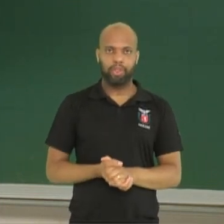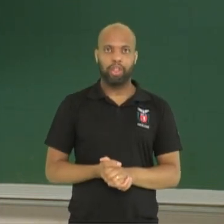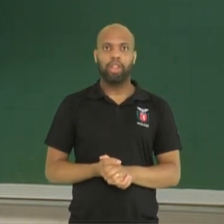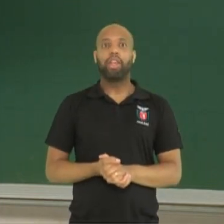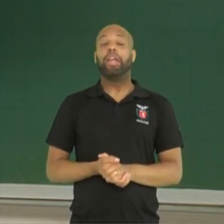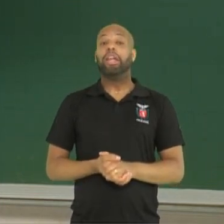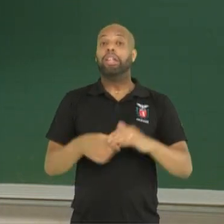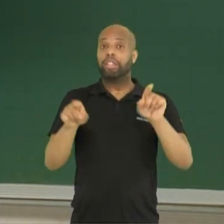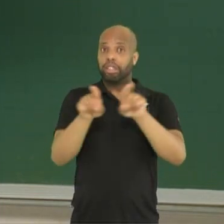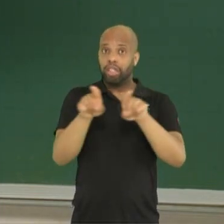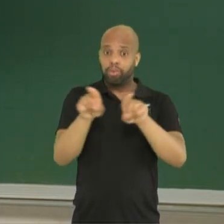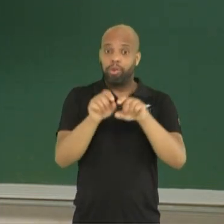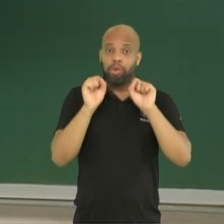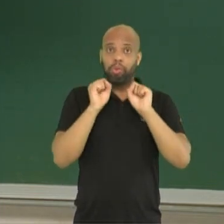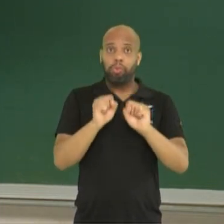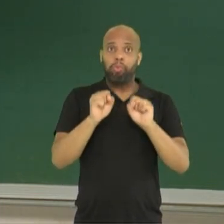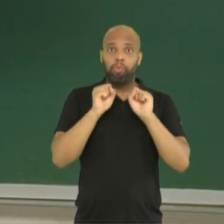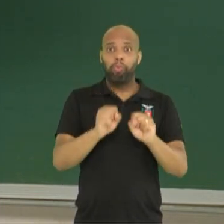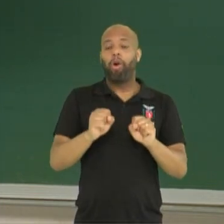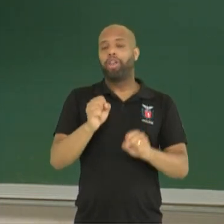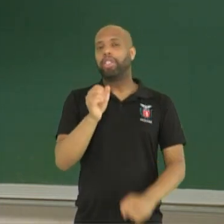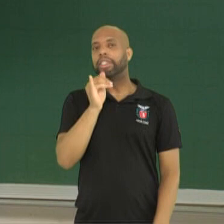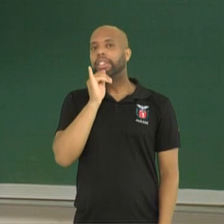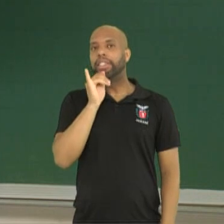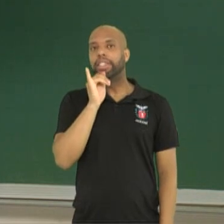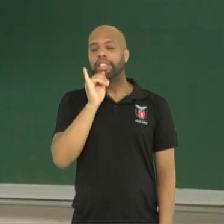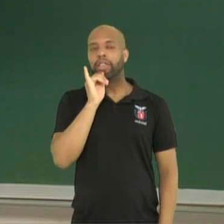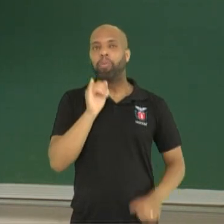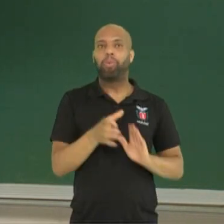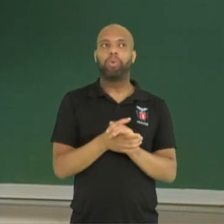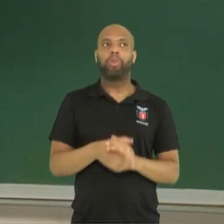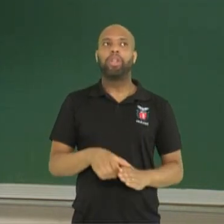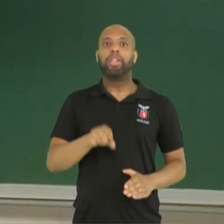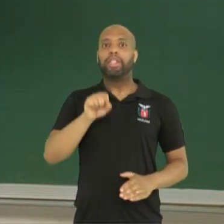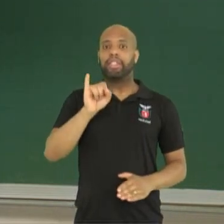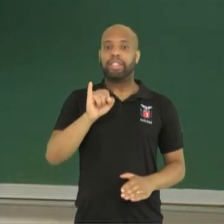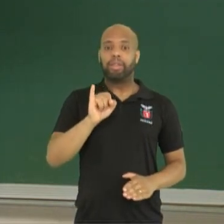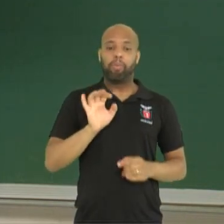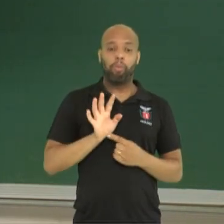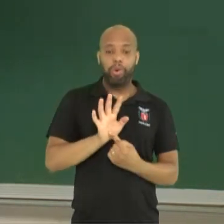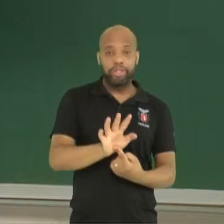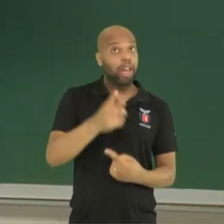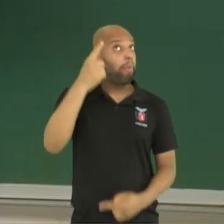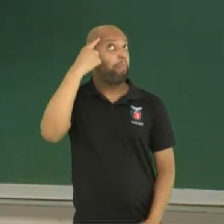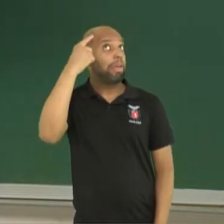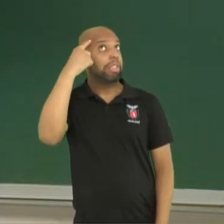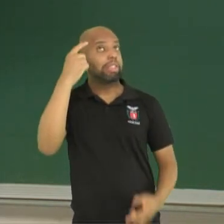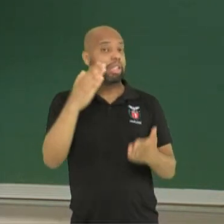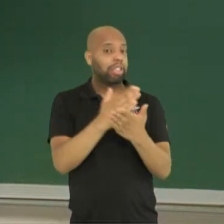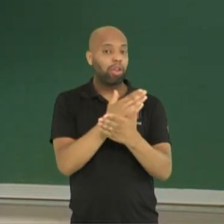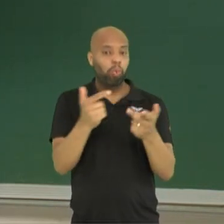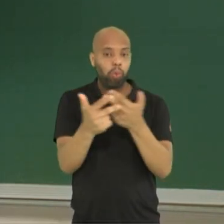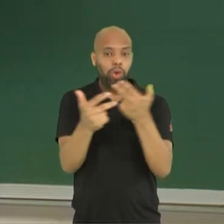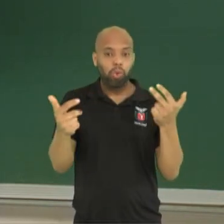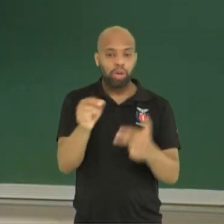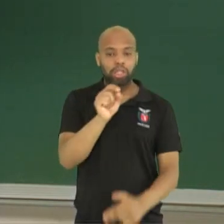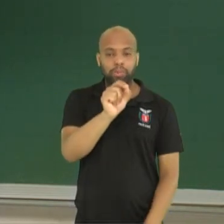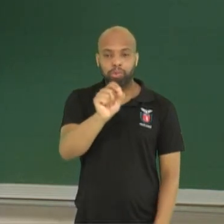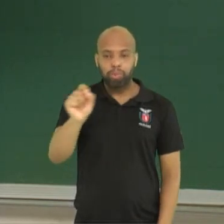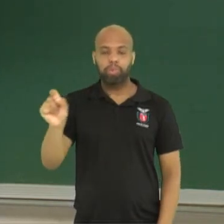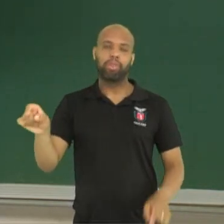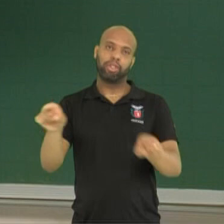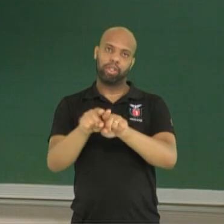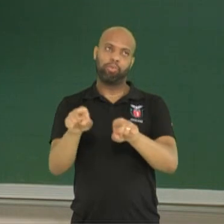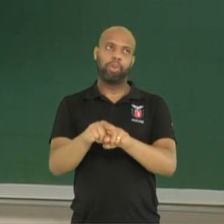que mais? Para hesitar alguma coisa, né? Mostrar que eu estou pensando em algo, eu coloco reticências.